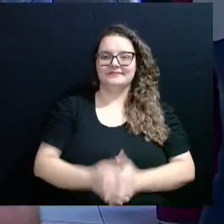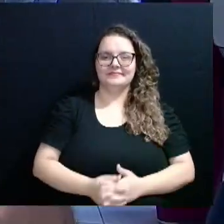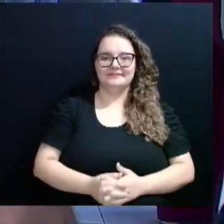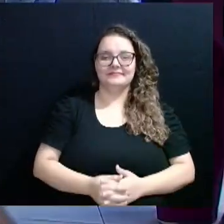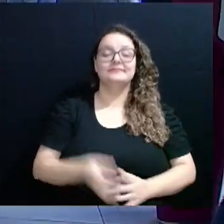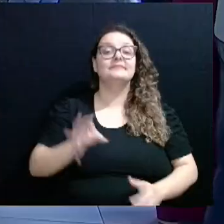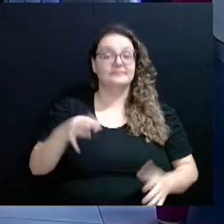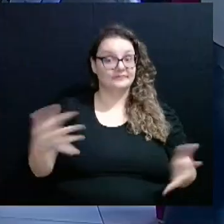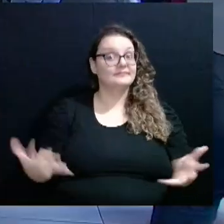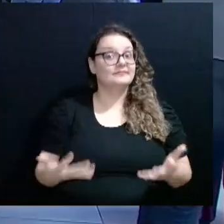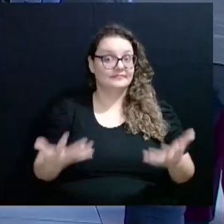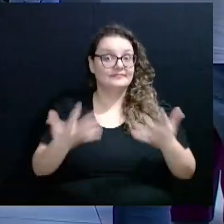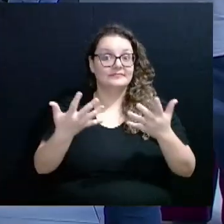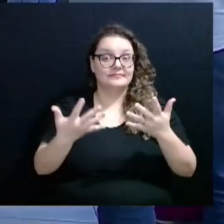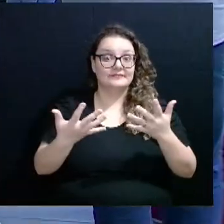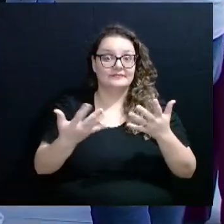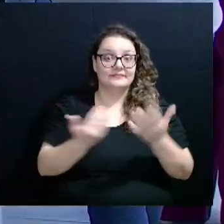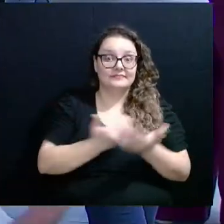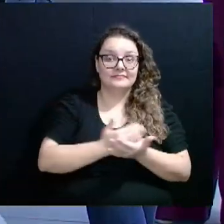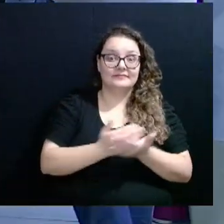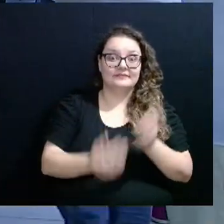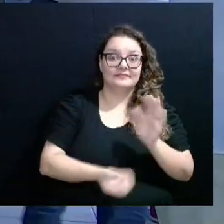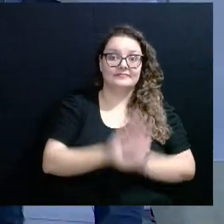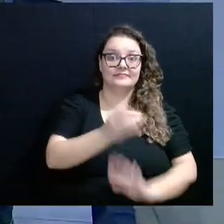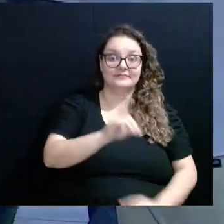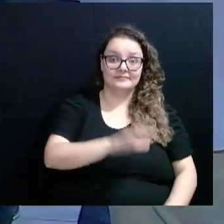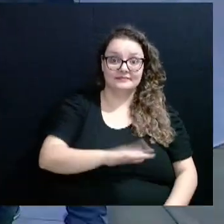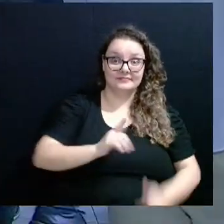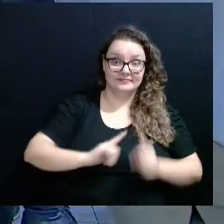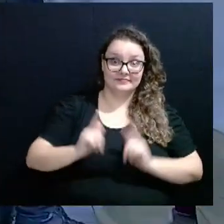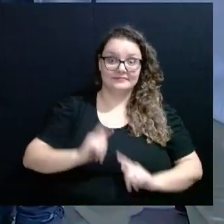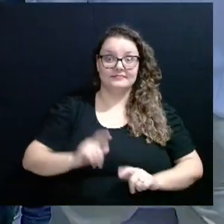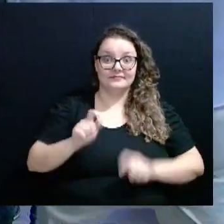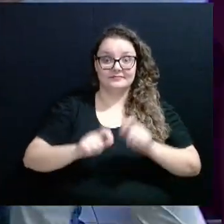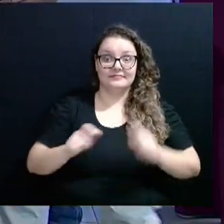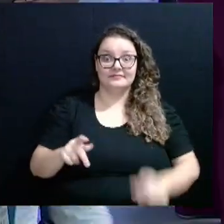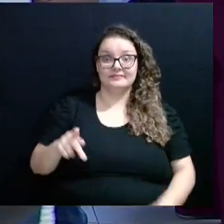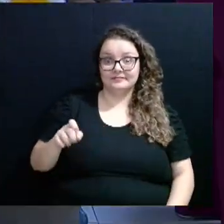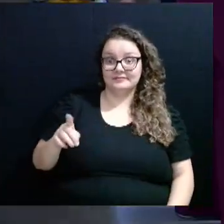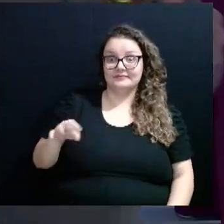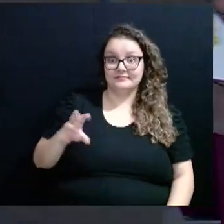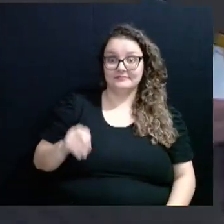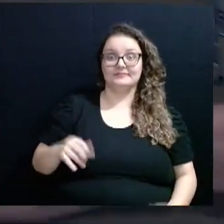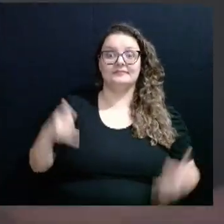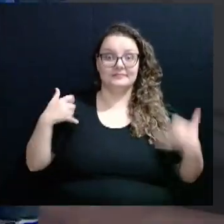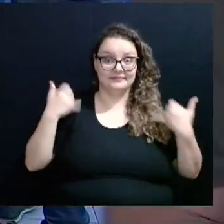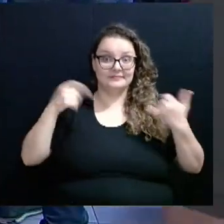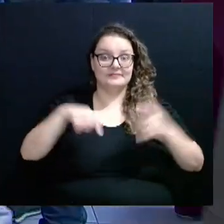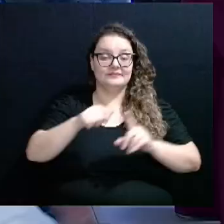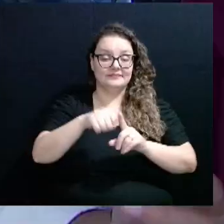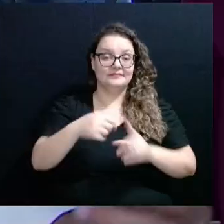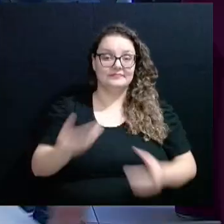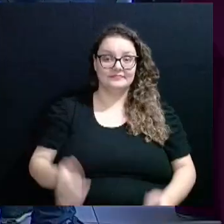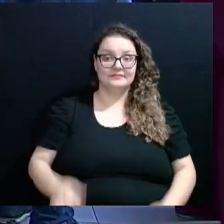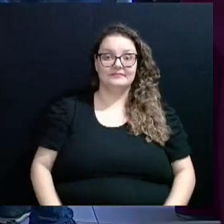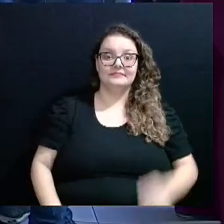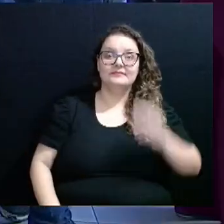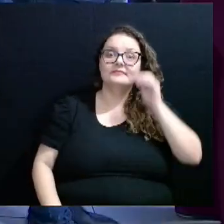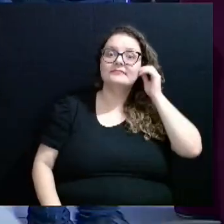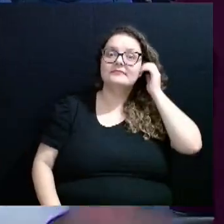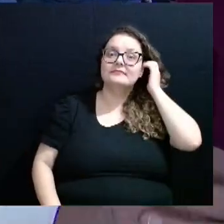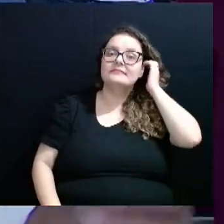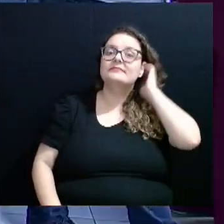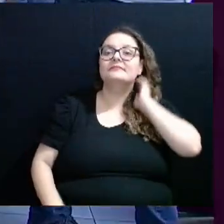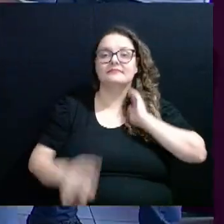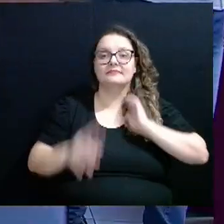né? Nasceu lá na Diretoria de Gestão de Pessoas, que aliás o Pedro faz aniversário também esse mês, mas é bom ver essa integração, né?